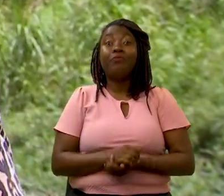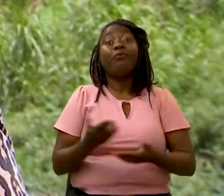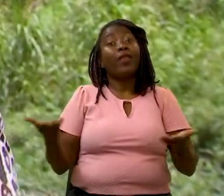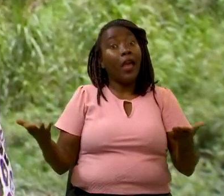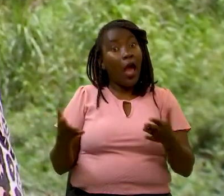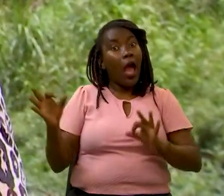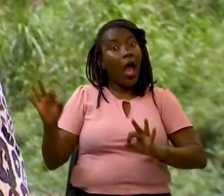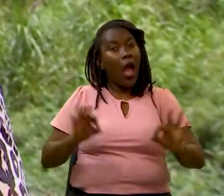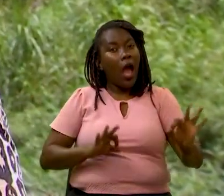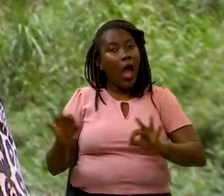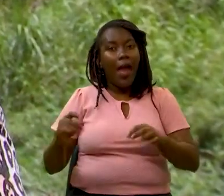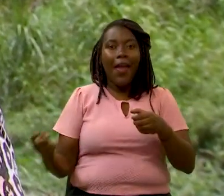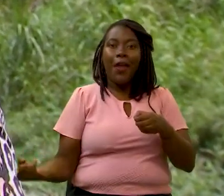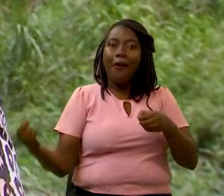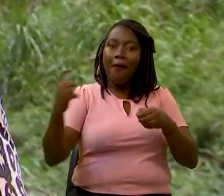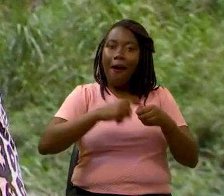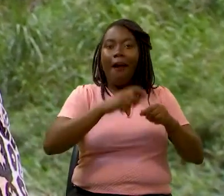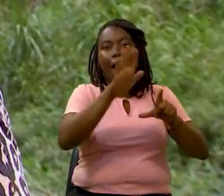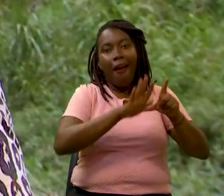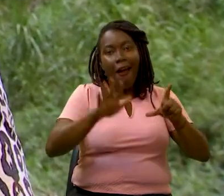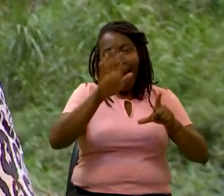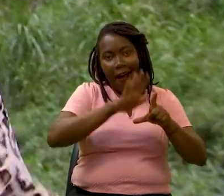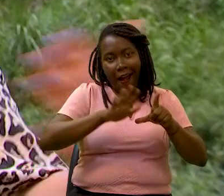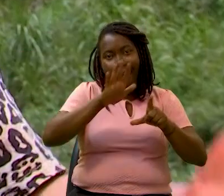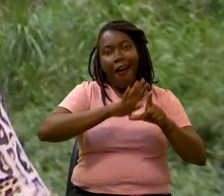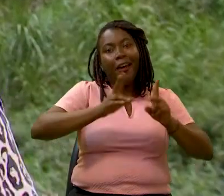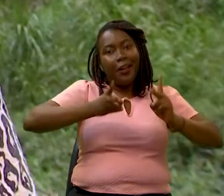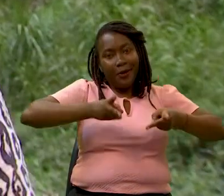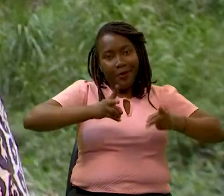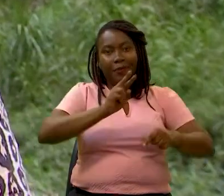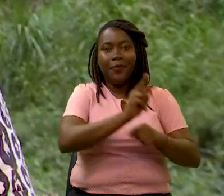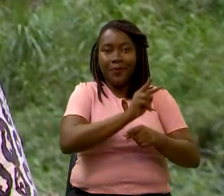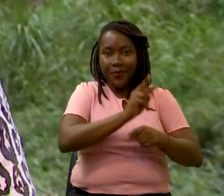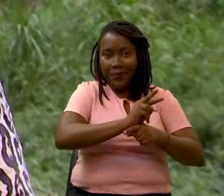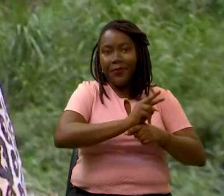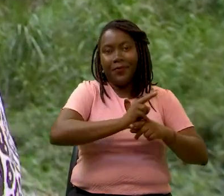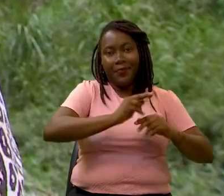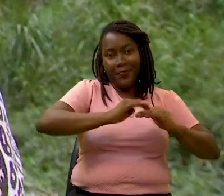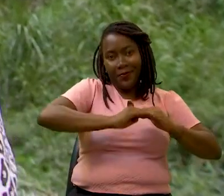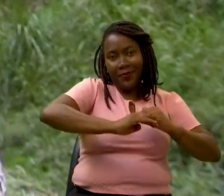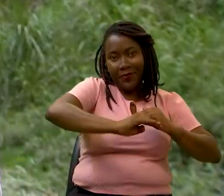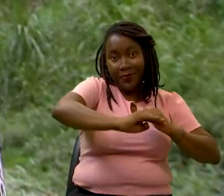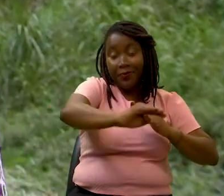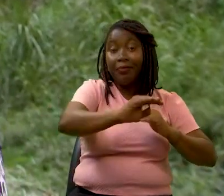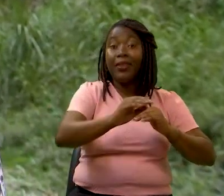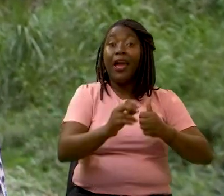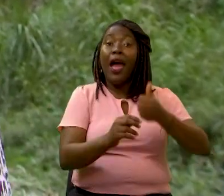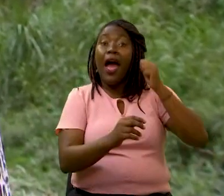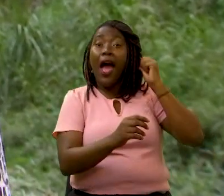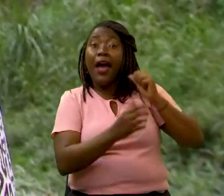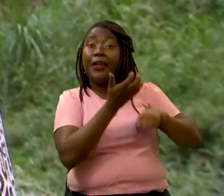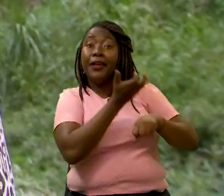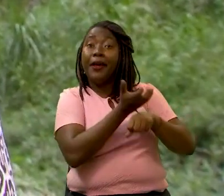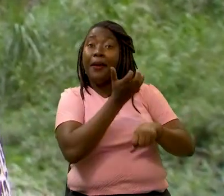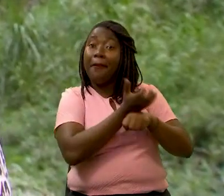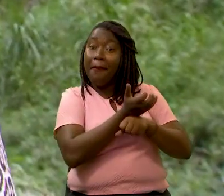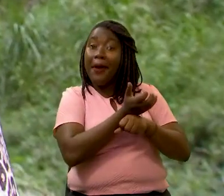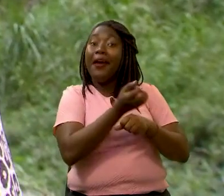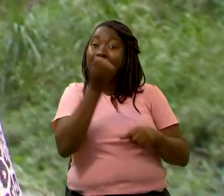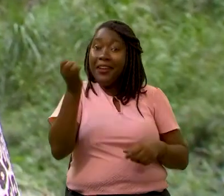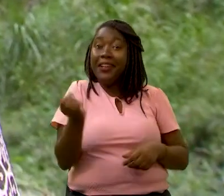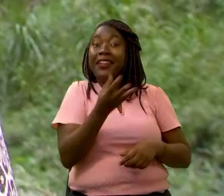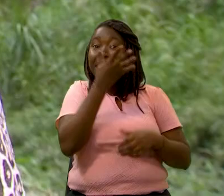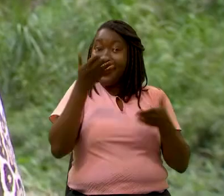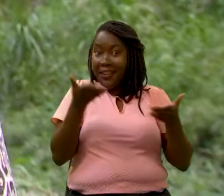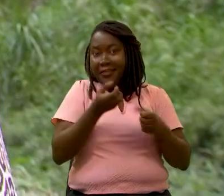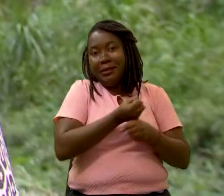fazendo a recuperação da área de preservação permanente aqui do Córrego da Lagoa, né, que fica atrás da praça que vai ser